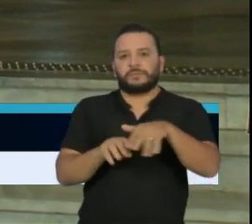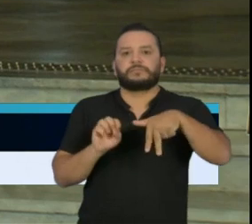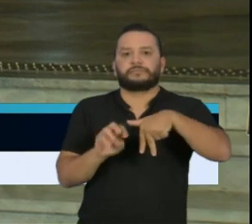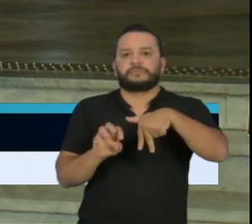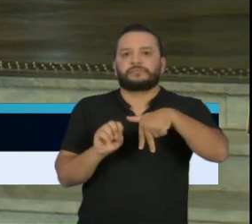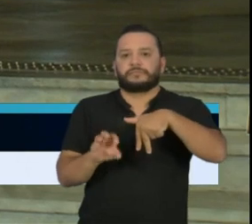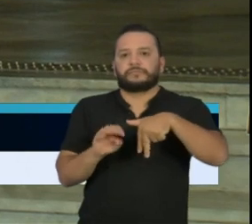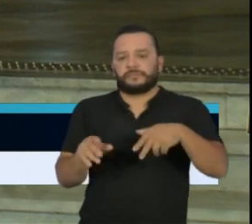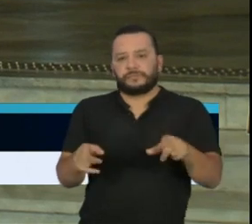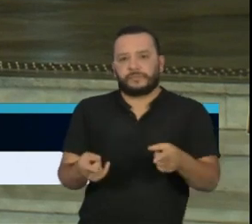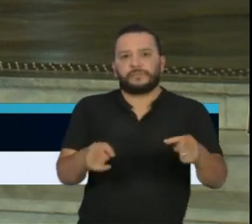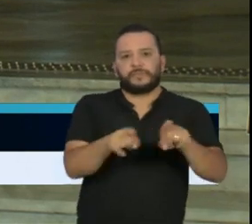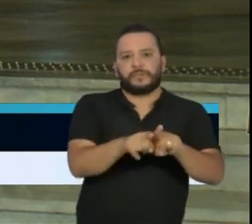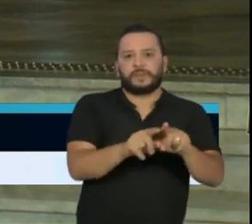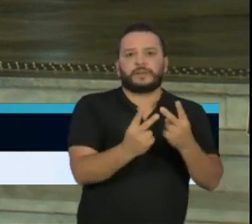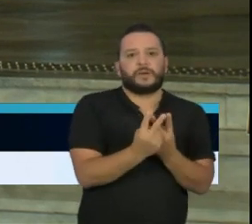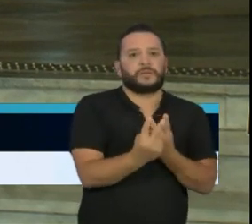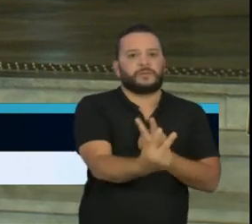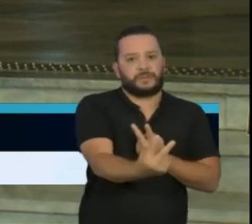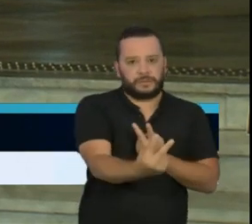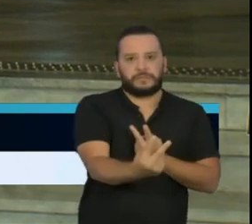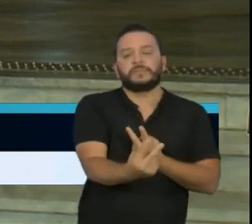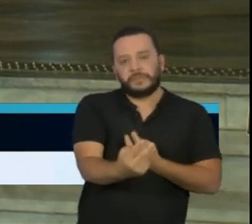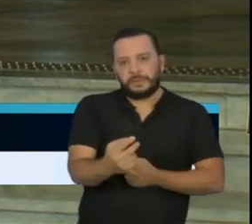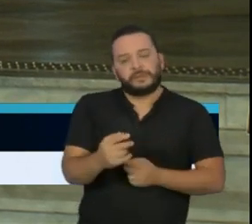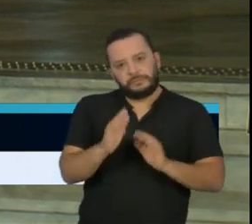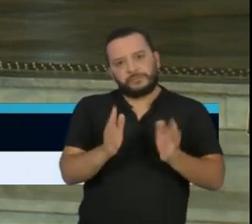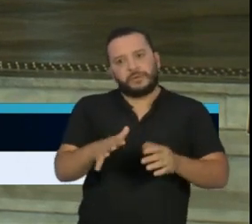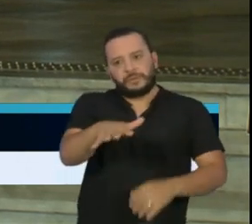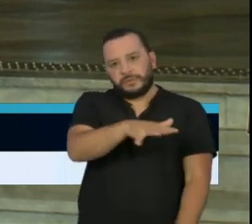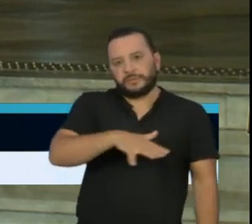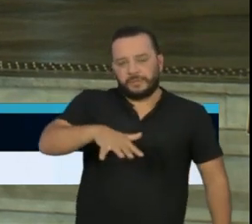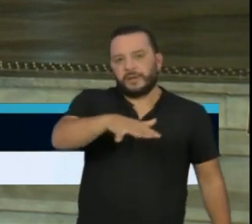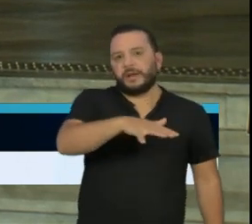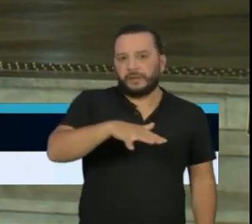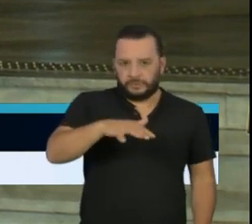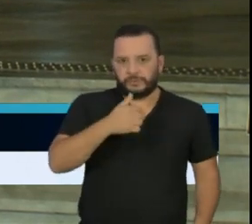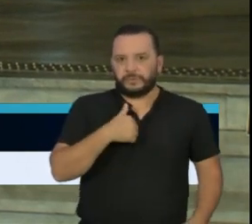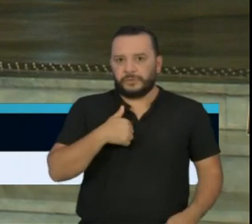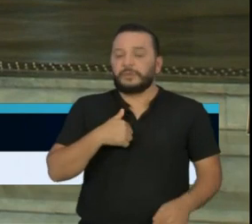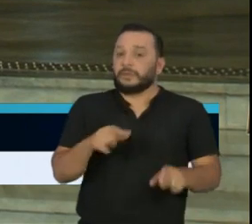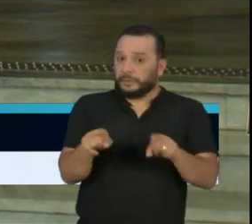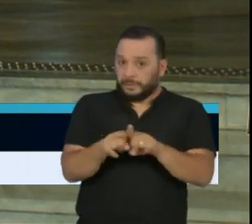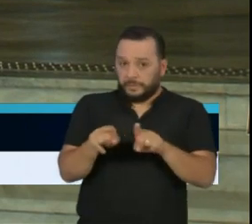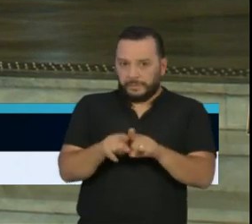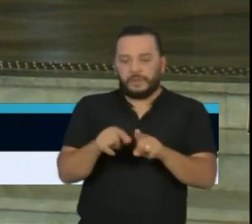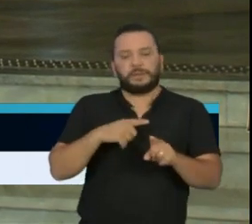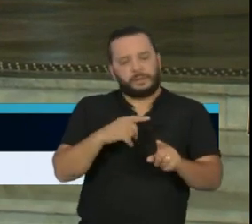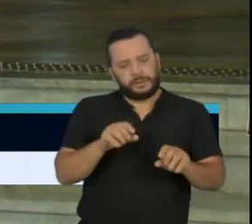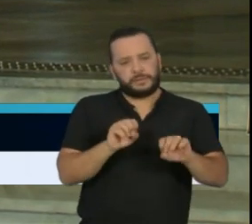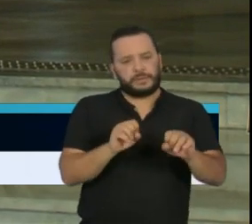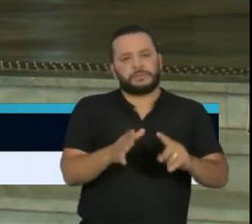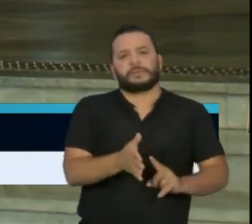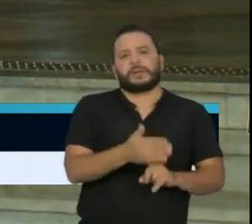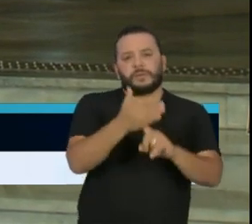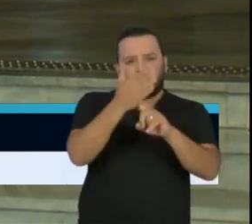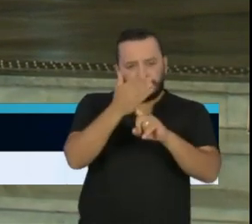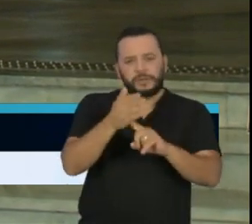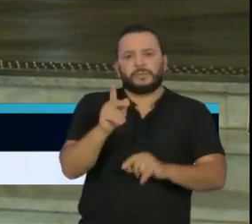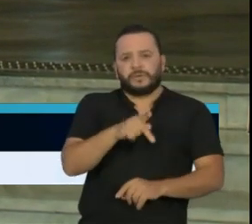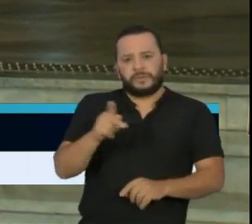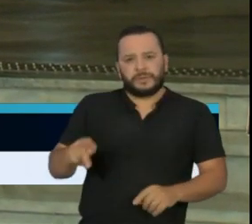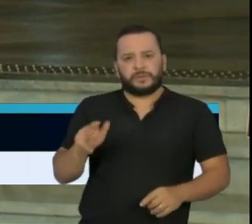a parceria com a TV Univesp, que nos cedeu espaço, com ensino mediado por tecnologia, com o professor tendo um